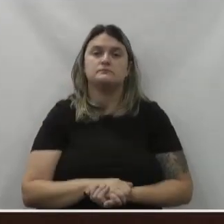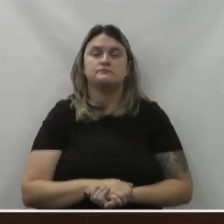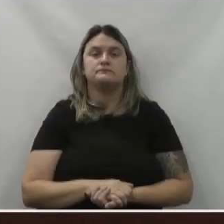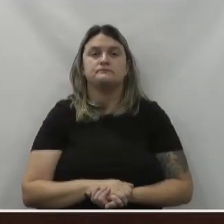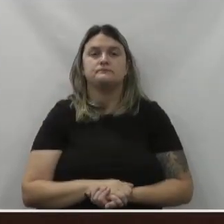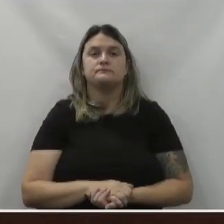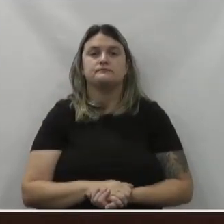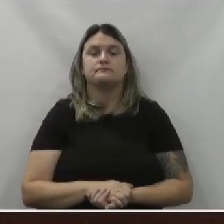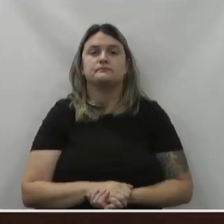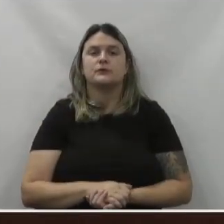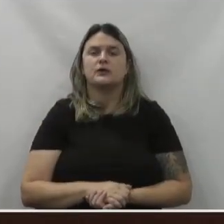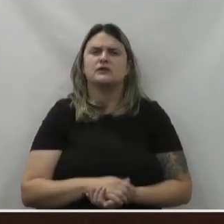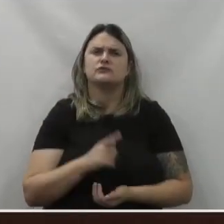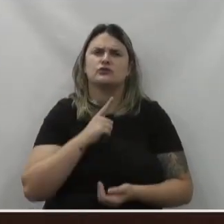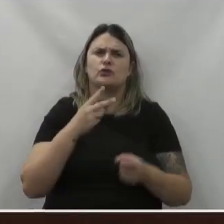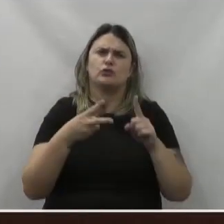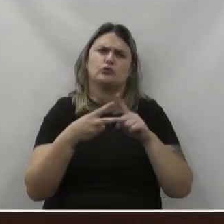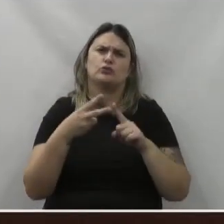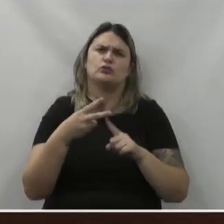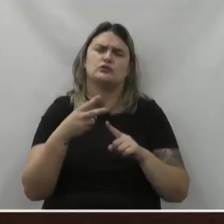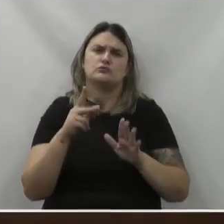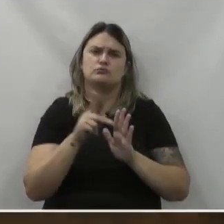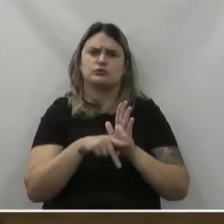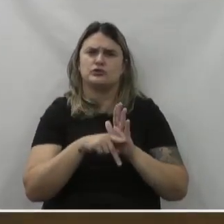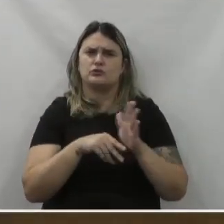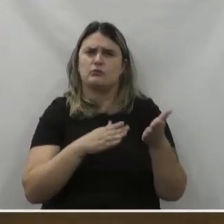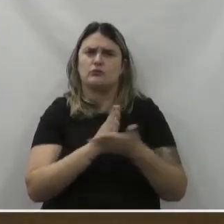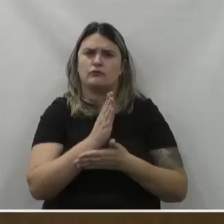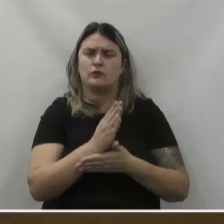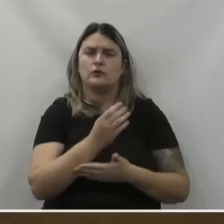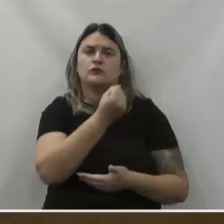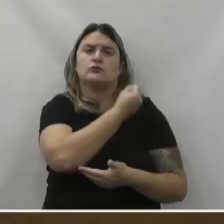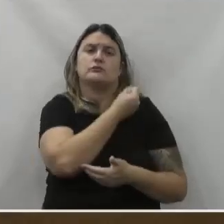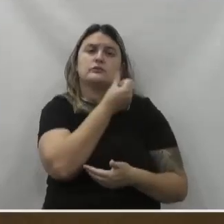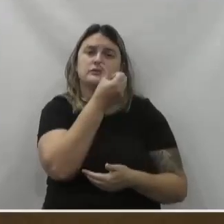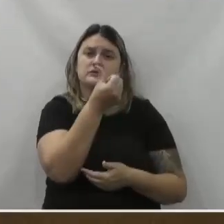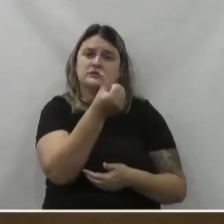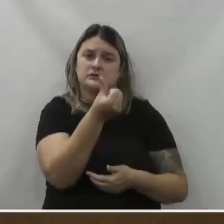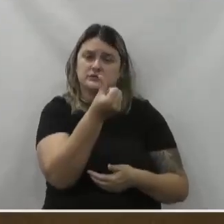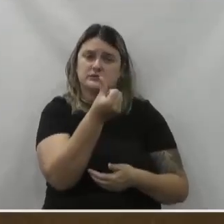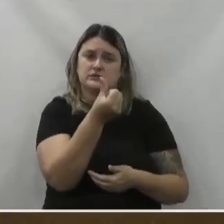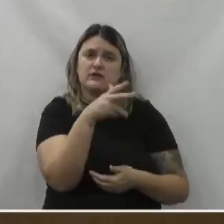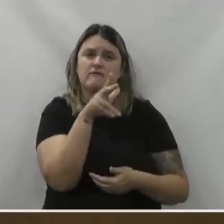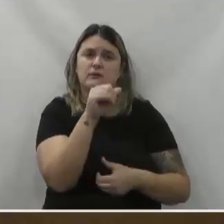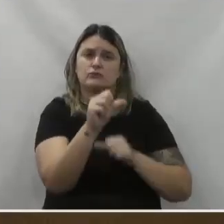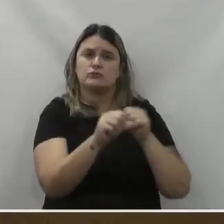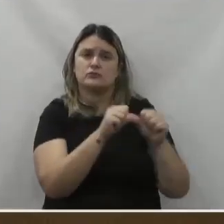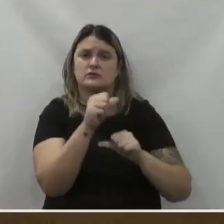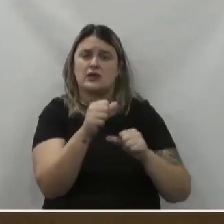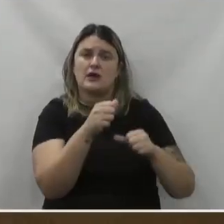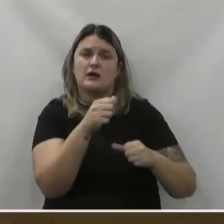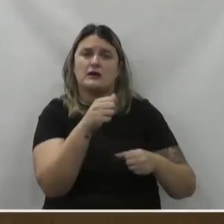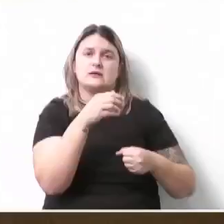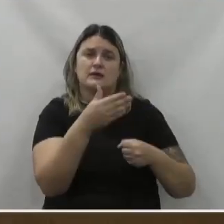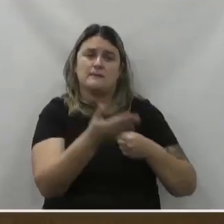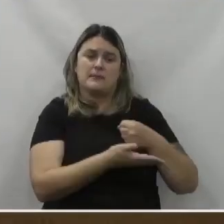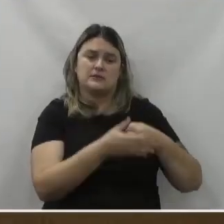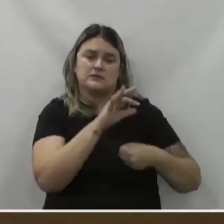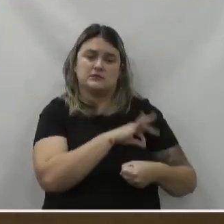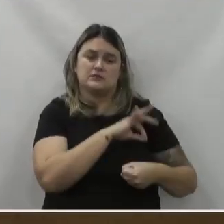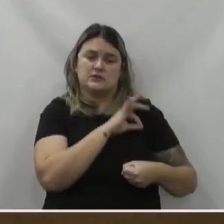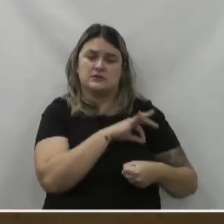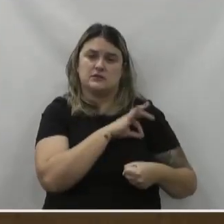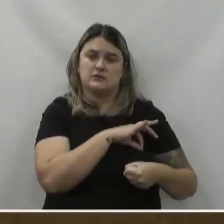comentar dois projetos que entraram aqui, que foram aprovados. É o projeto número 6, que vai mudar a data-base do funcionalismo